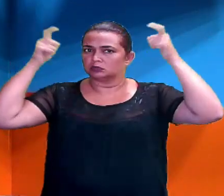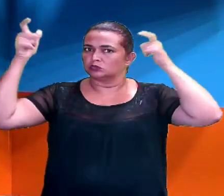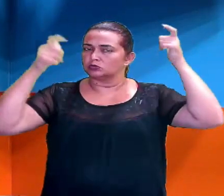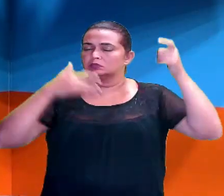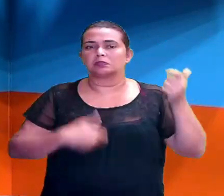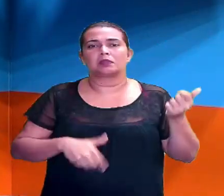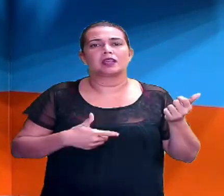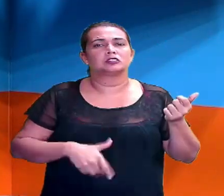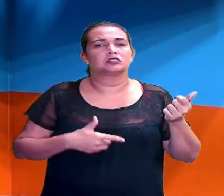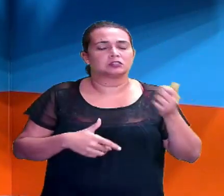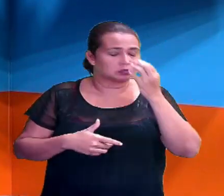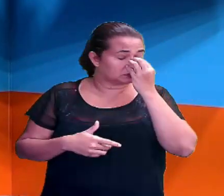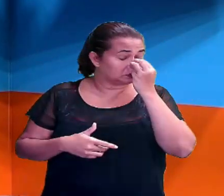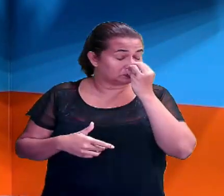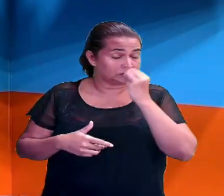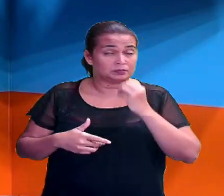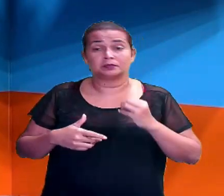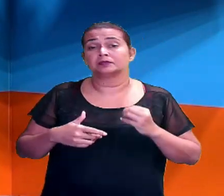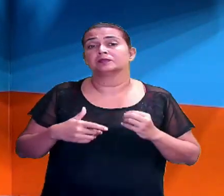servido como fonte